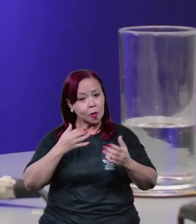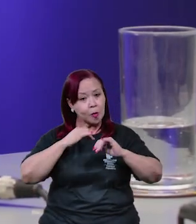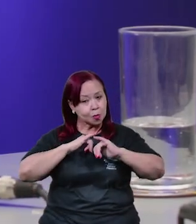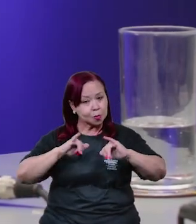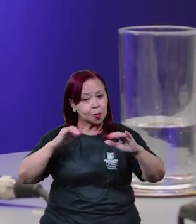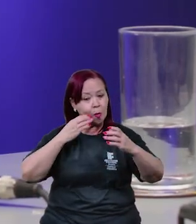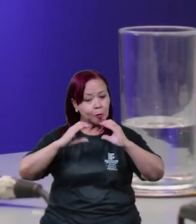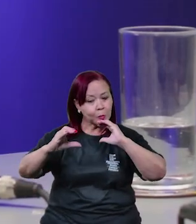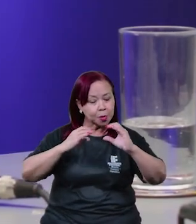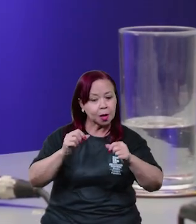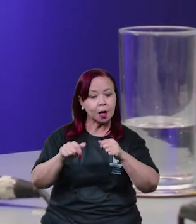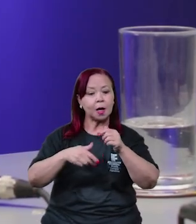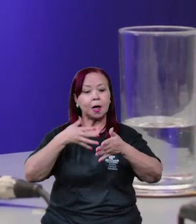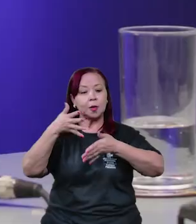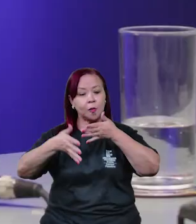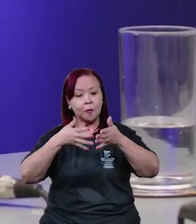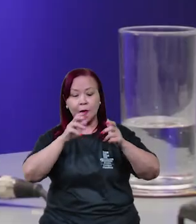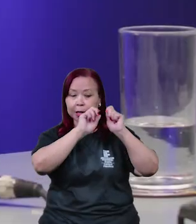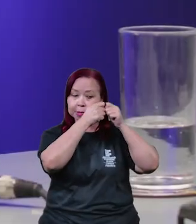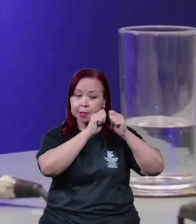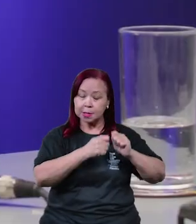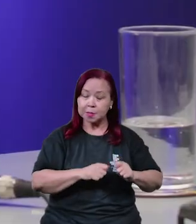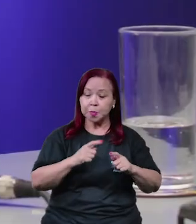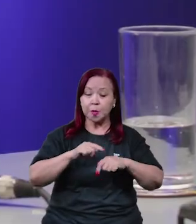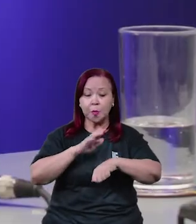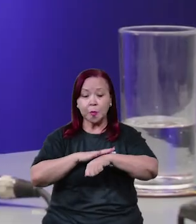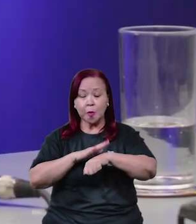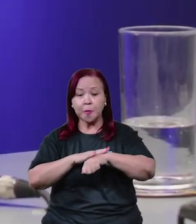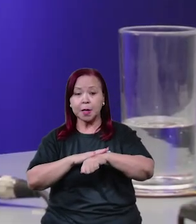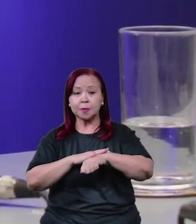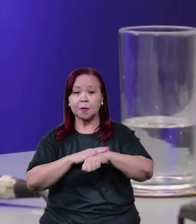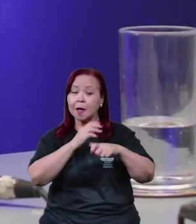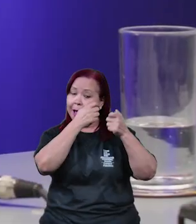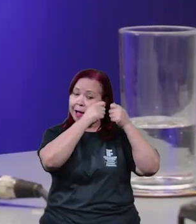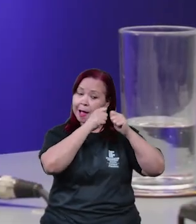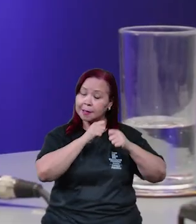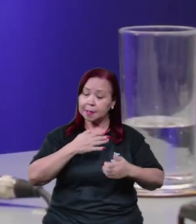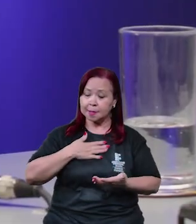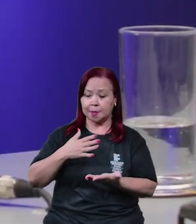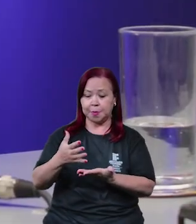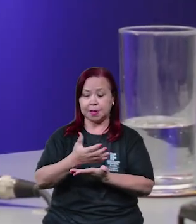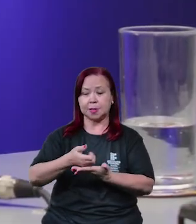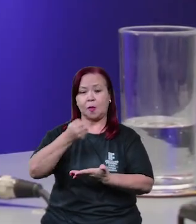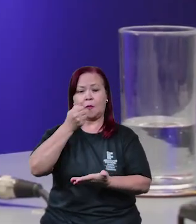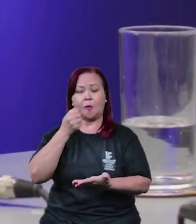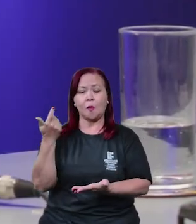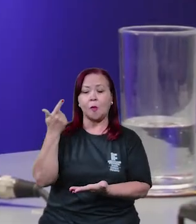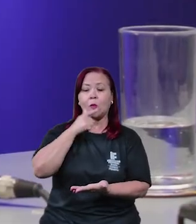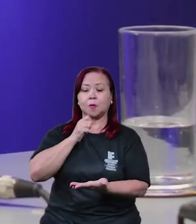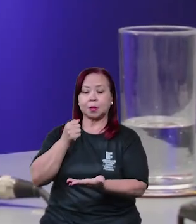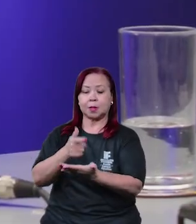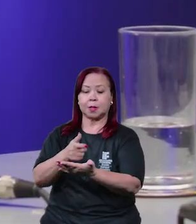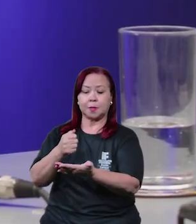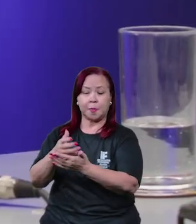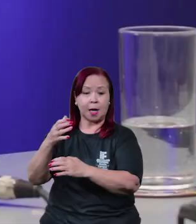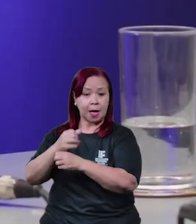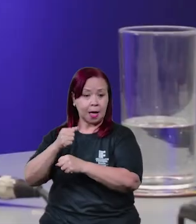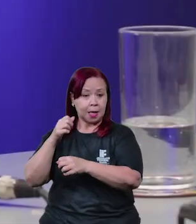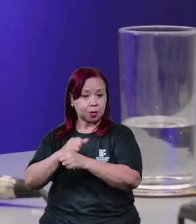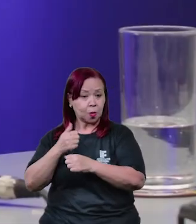as tranças, foi porque em algum momento a trança me possibilitou, me salvou, assim, de conseguir pagar as contas,